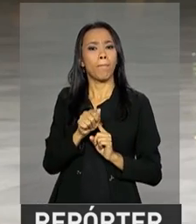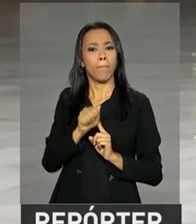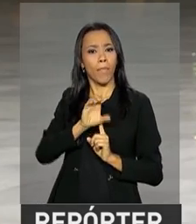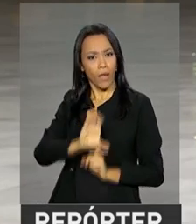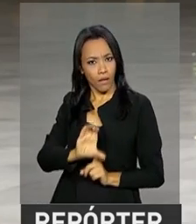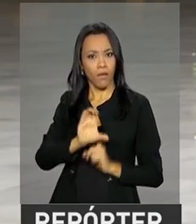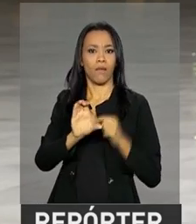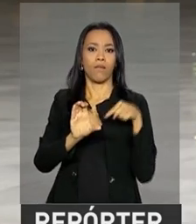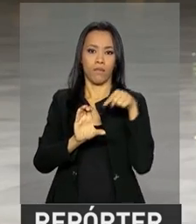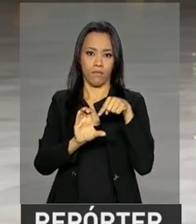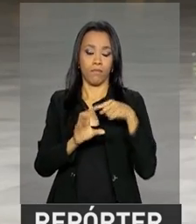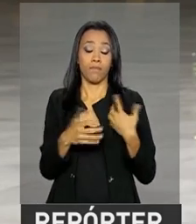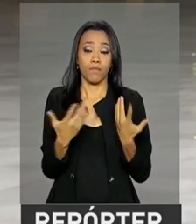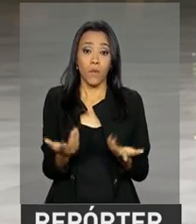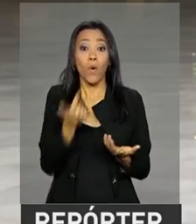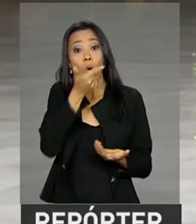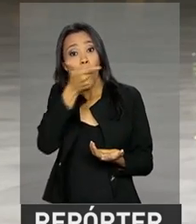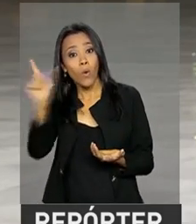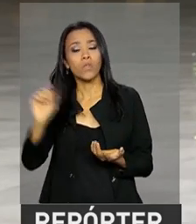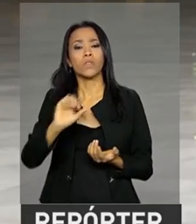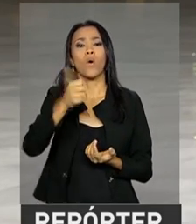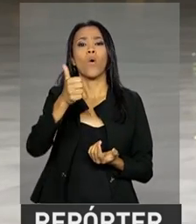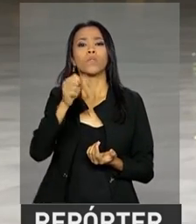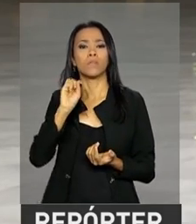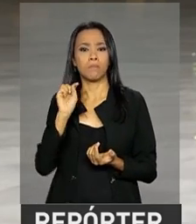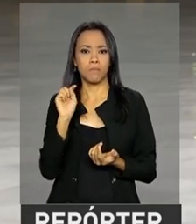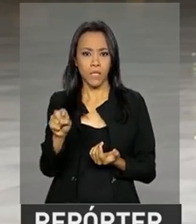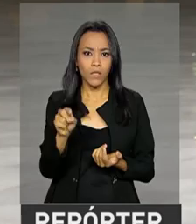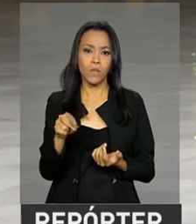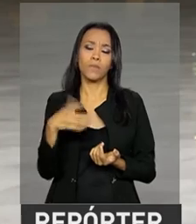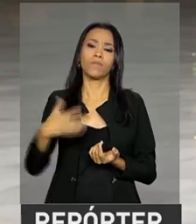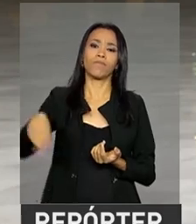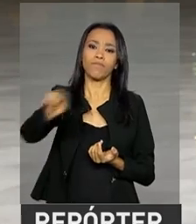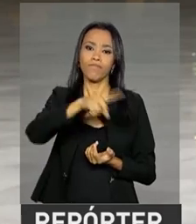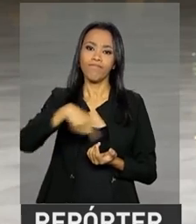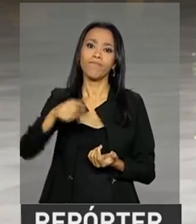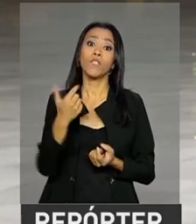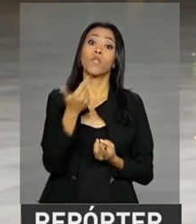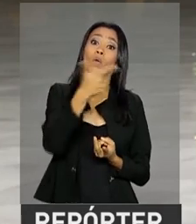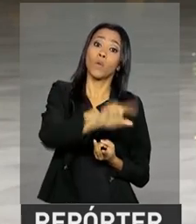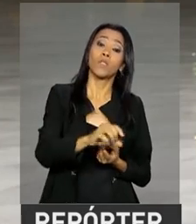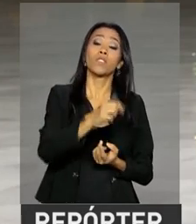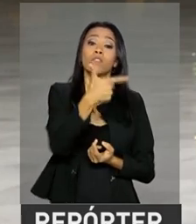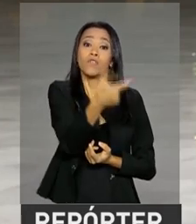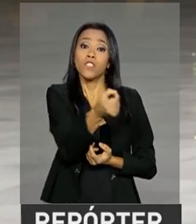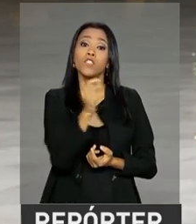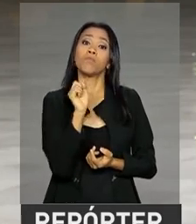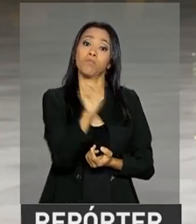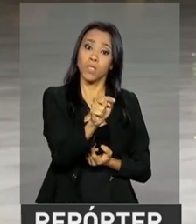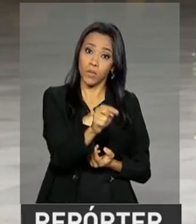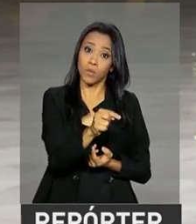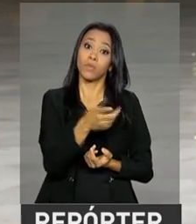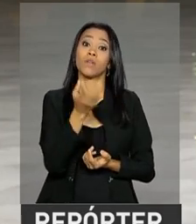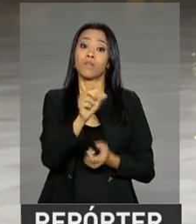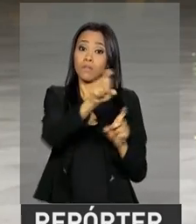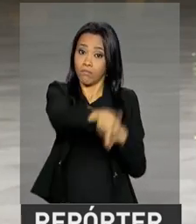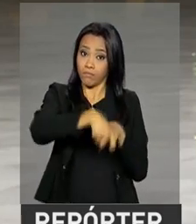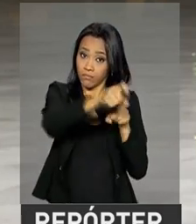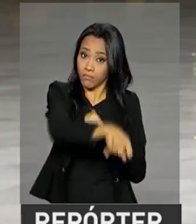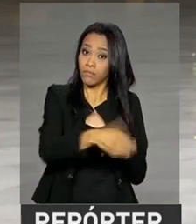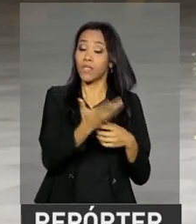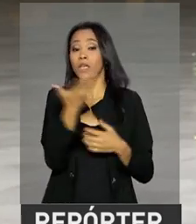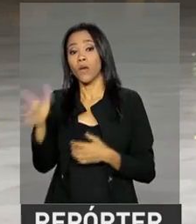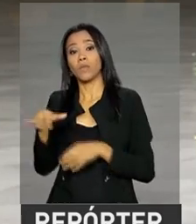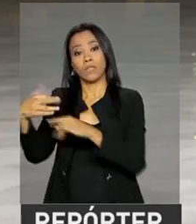crescimento outras 11.000 na modalidade entidades e quase 20.000 na modalidade Rural ao